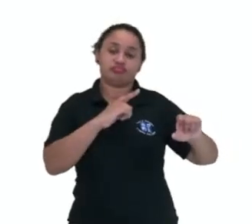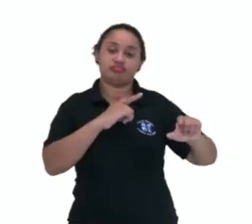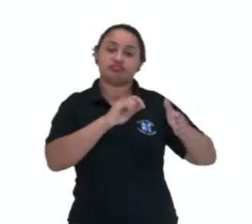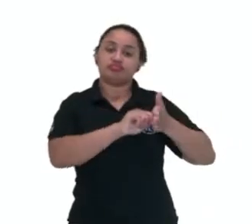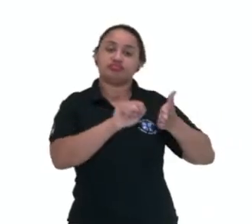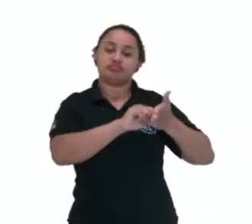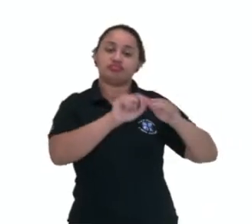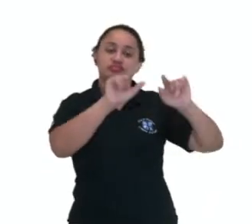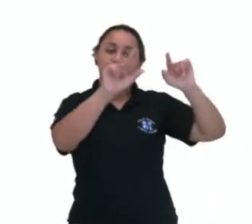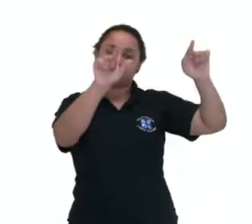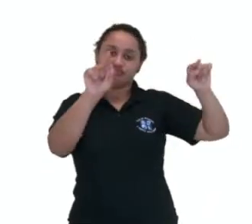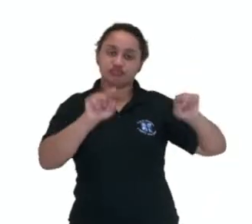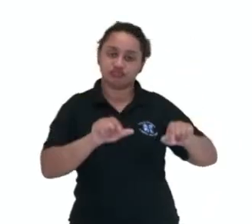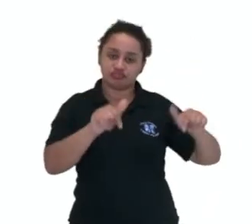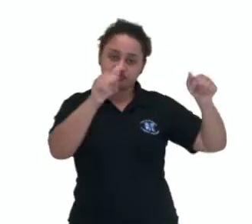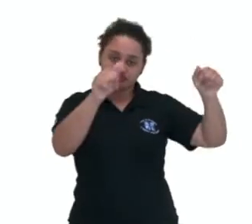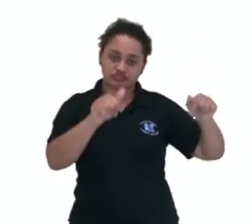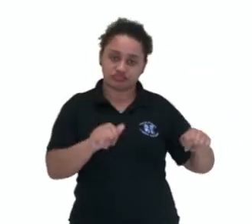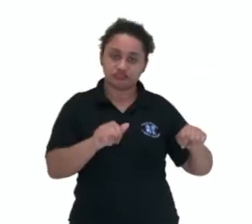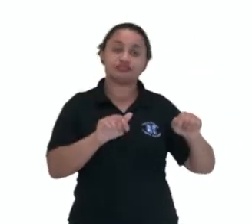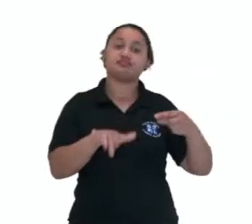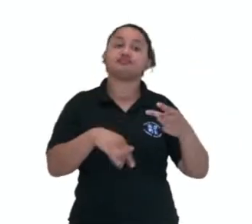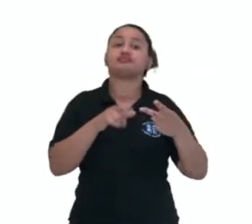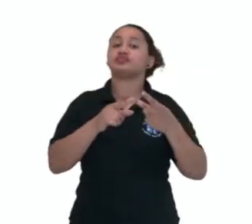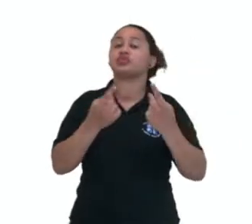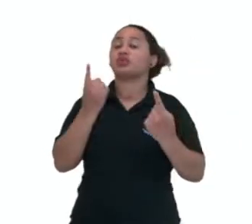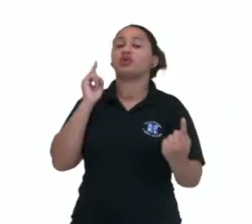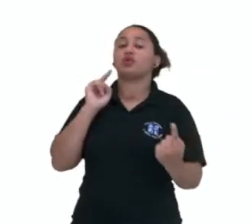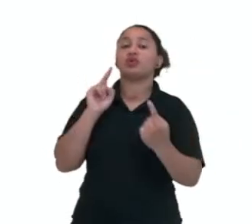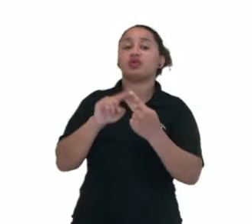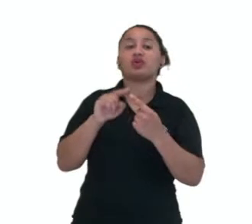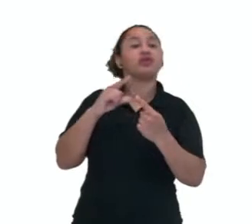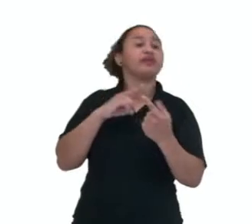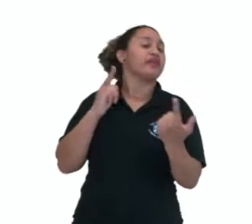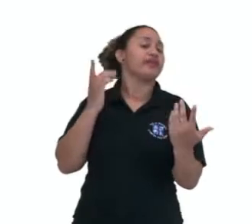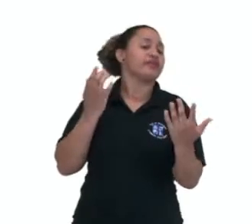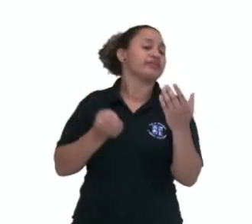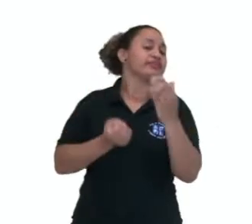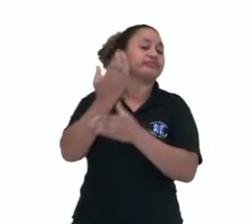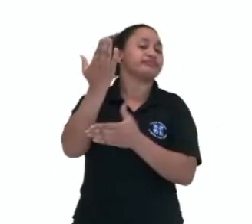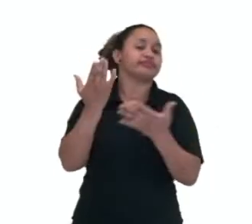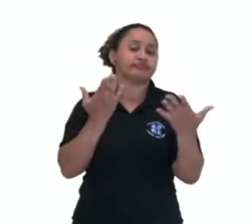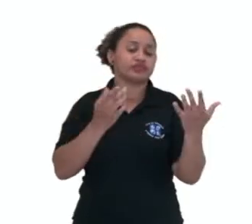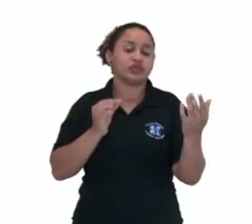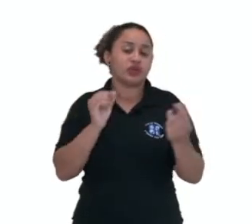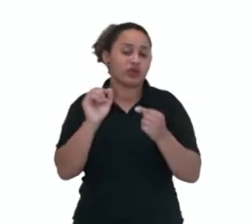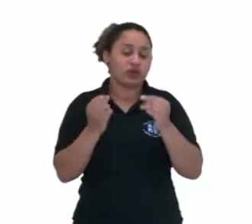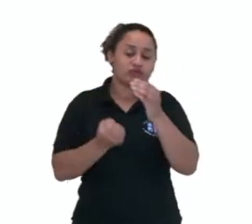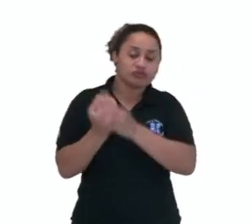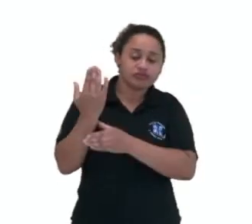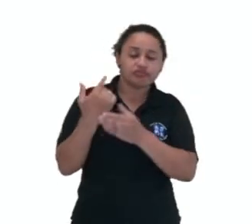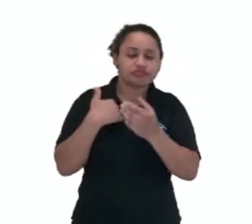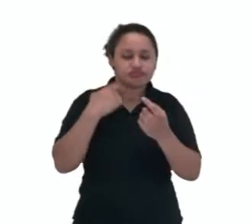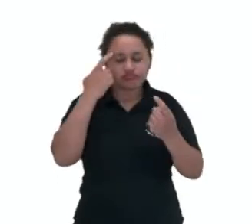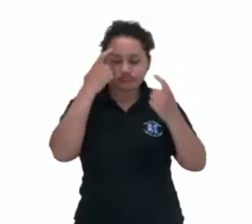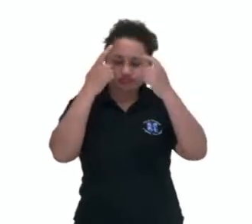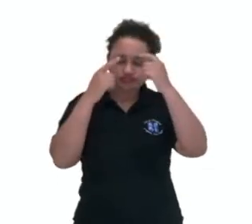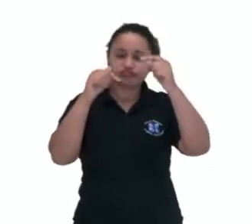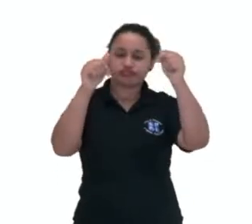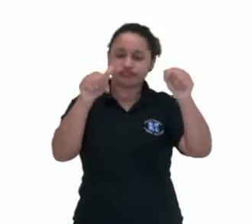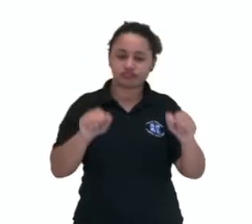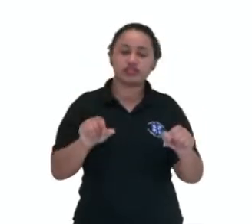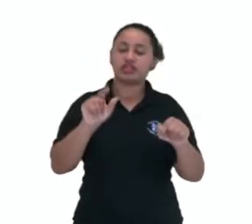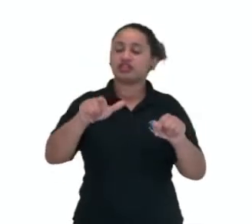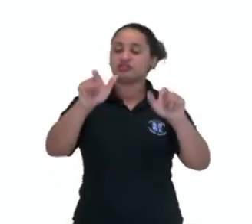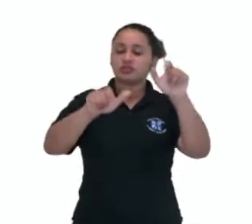nos elementos da linguagem verbal. Com que finalidade ele foi produzido? Com a finalidade, então, de sensibilizar mesmo as pessoas para